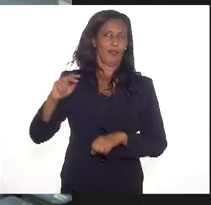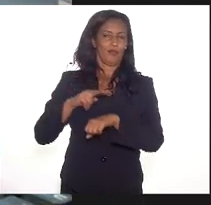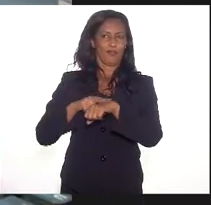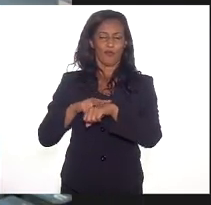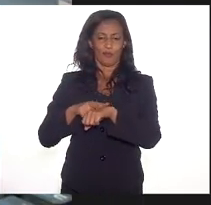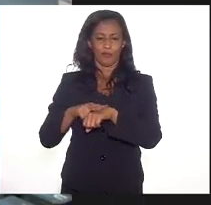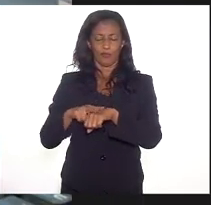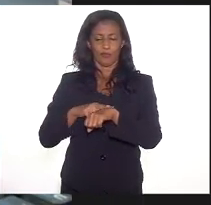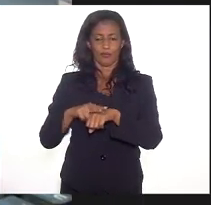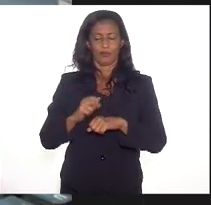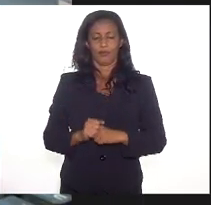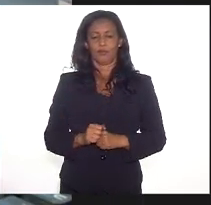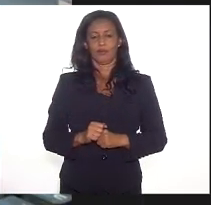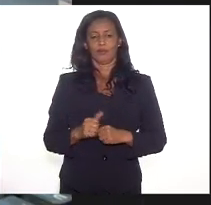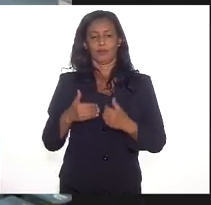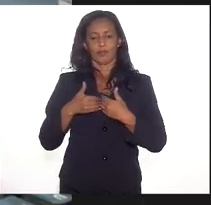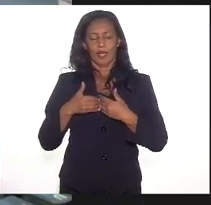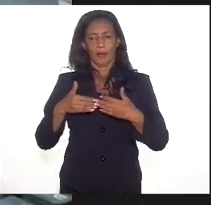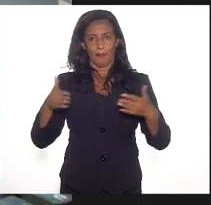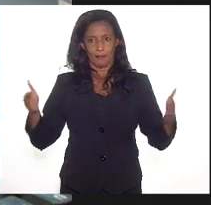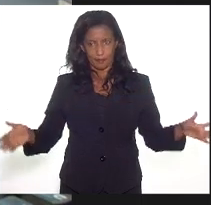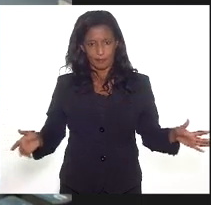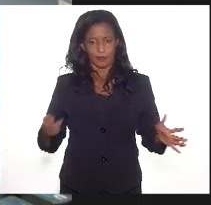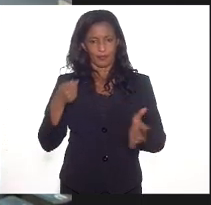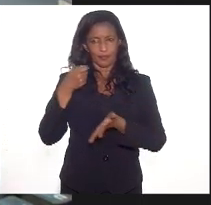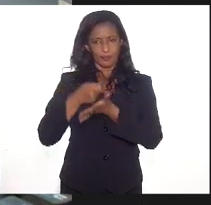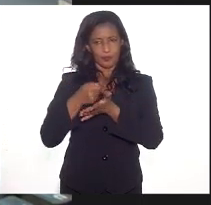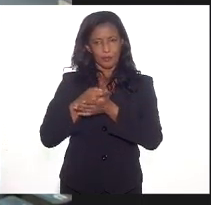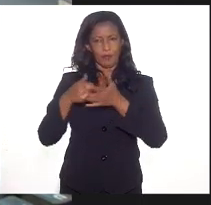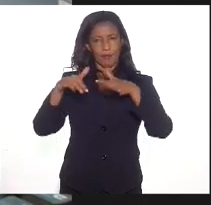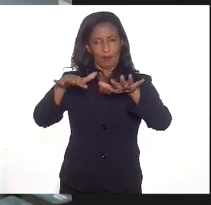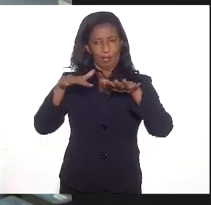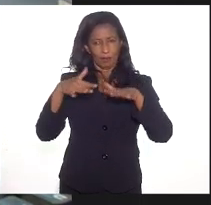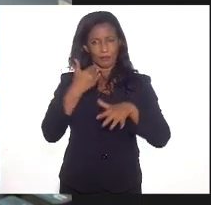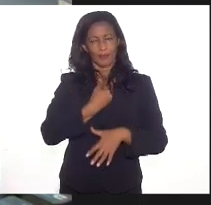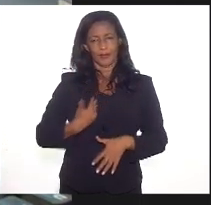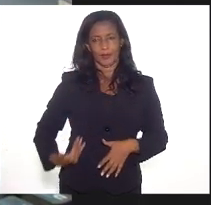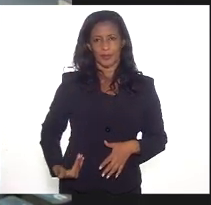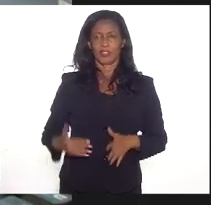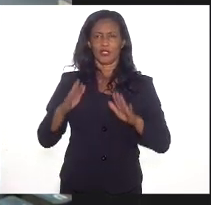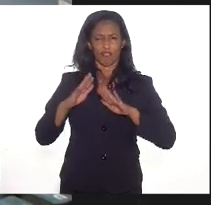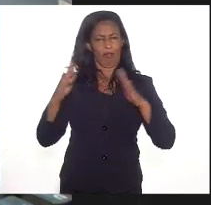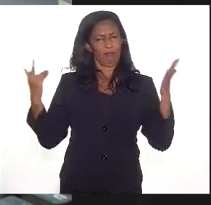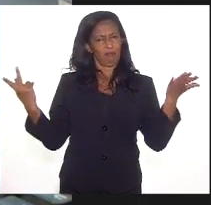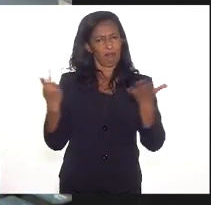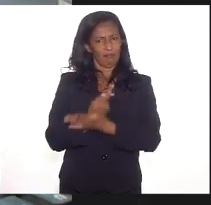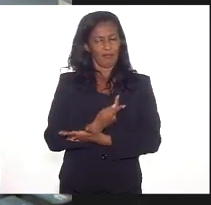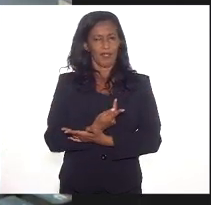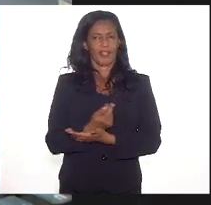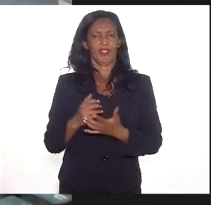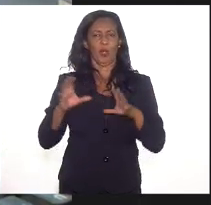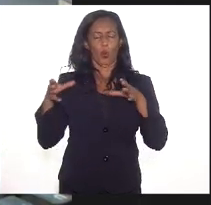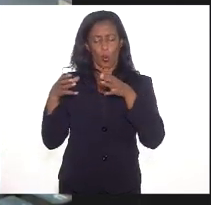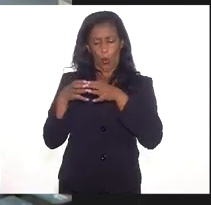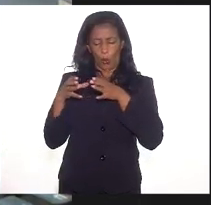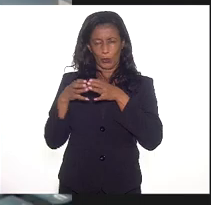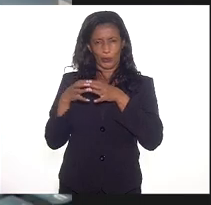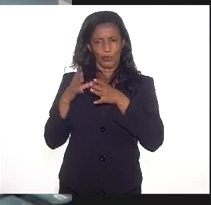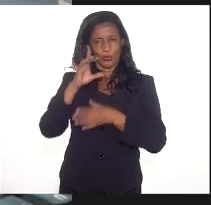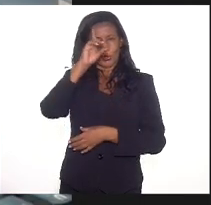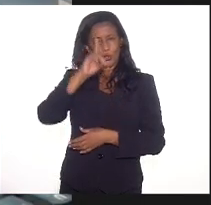também a partir da determinação de uma audiência pública que promovemos a partir da Comissão de Defesa